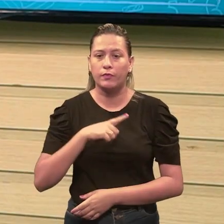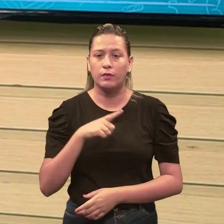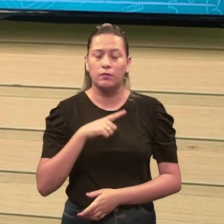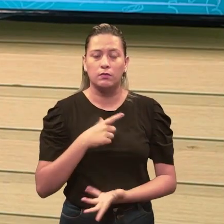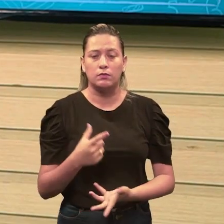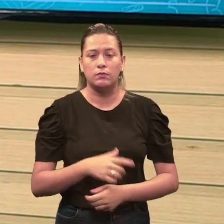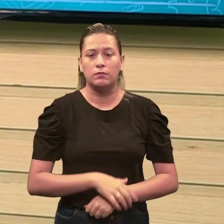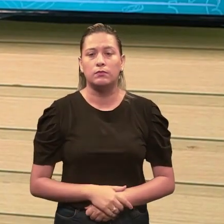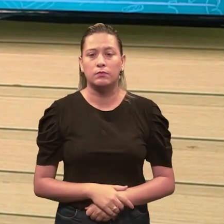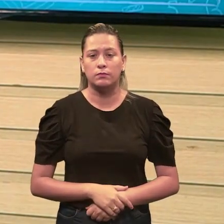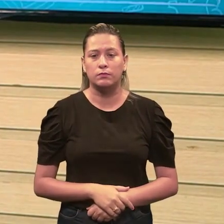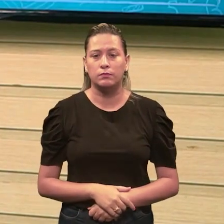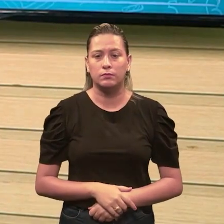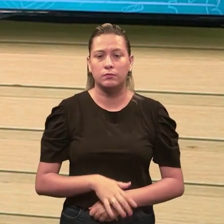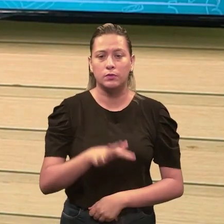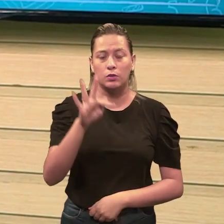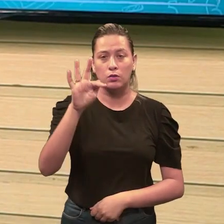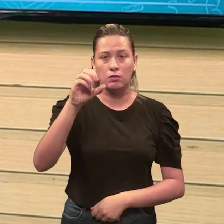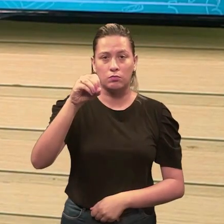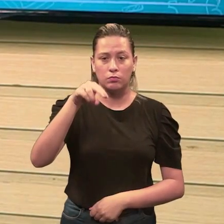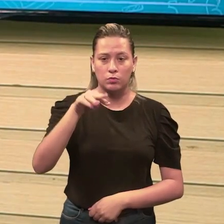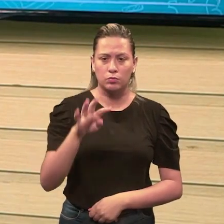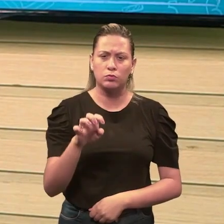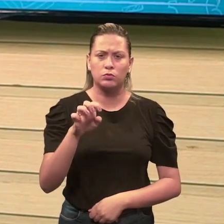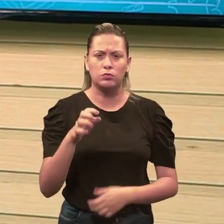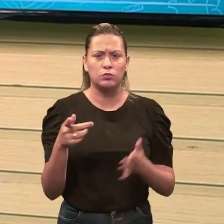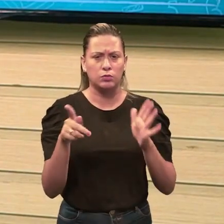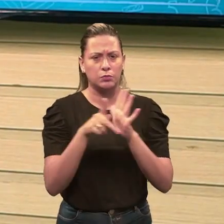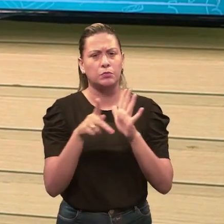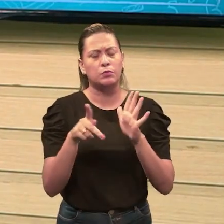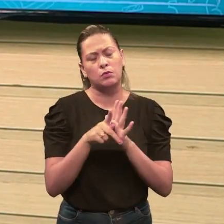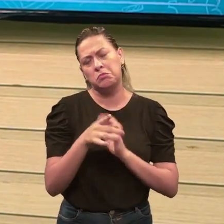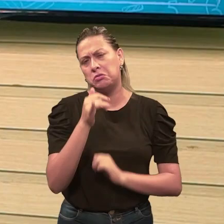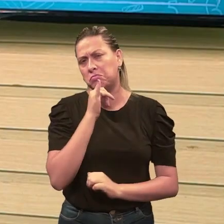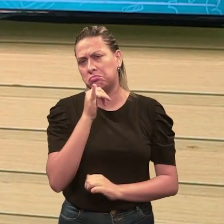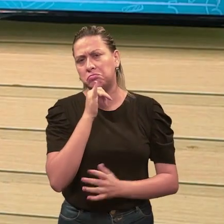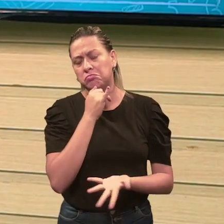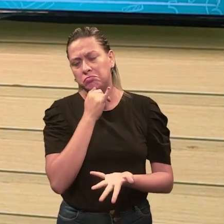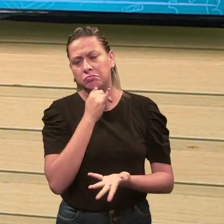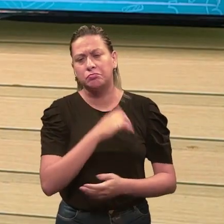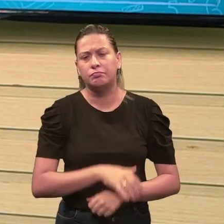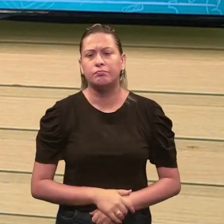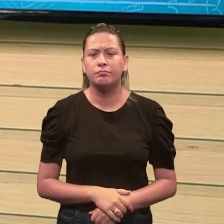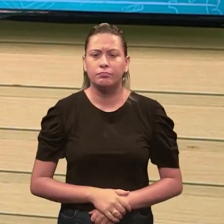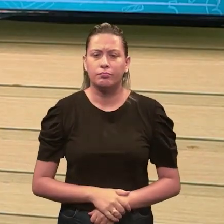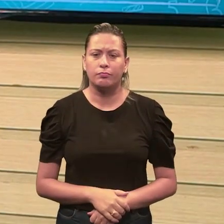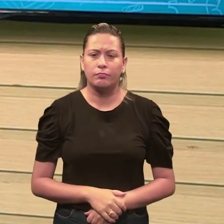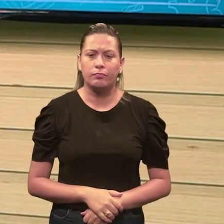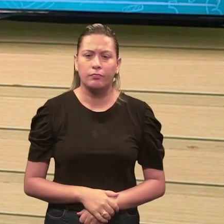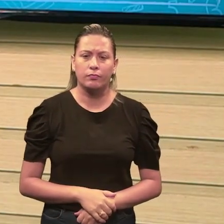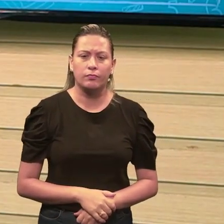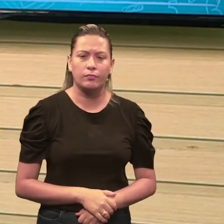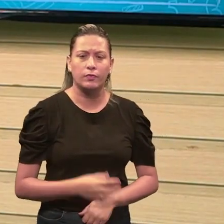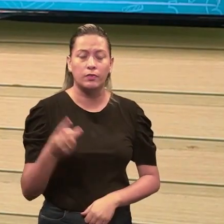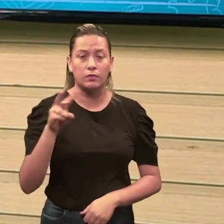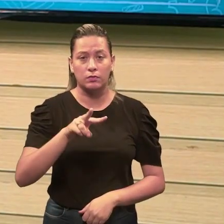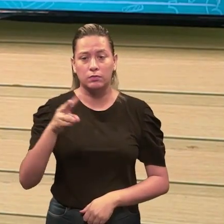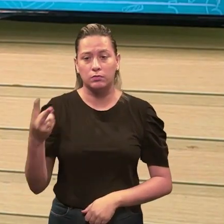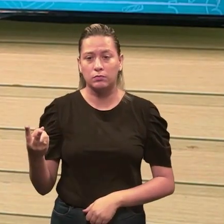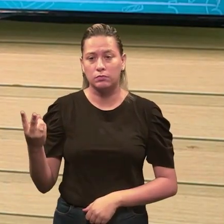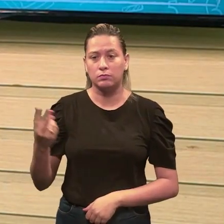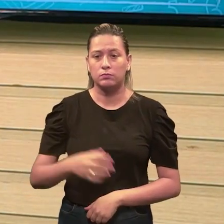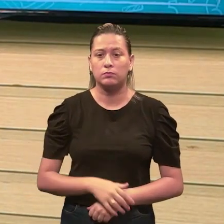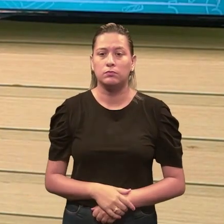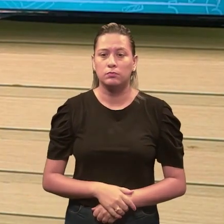duas fontes em cima, fonte de alimentação. Aqui é só um exemplo desse tipo de esquema de blocos. Então a gente tem as duas fontes,